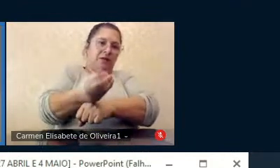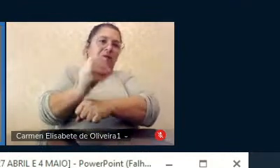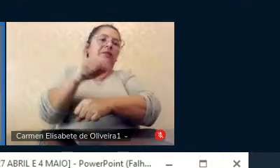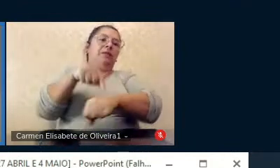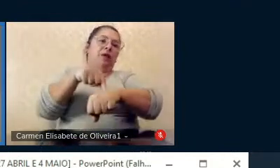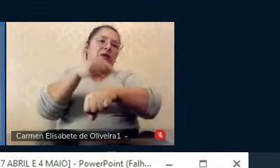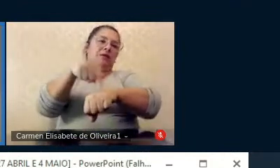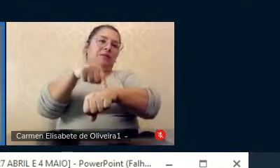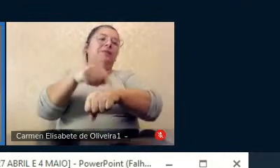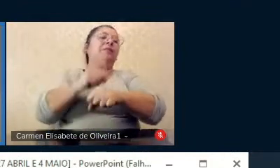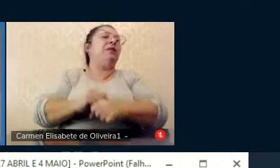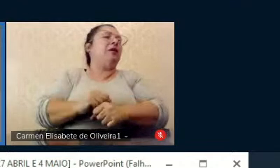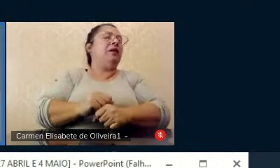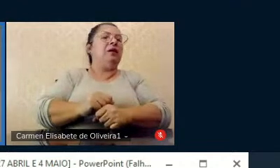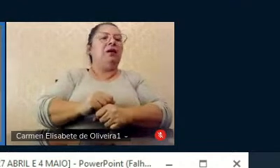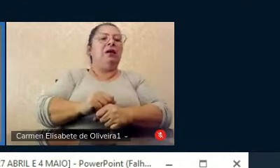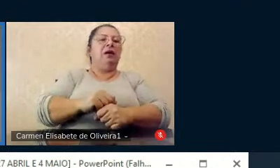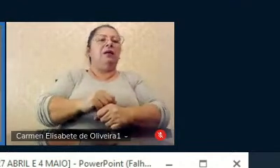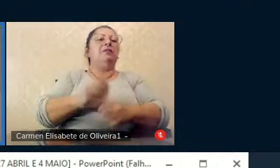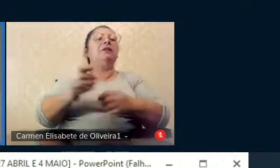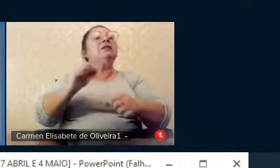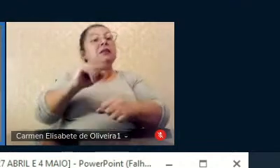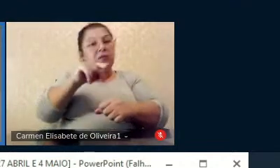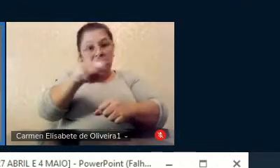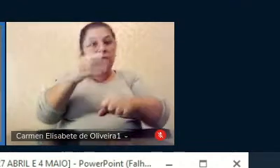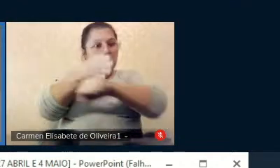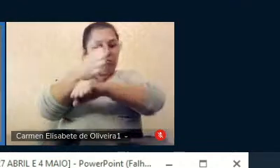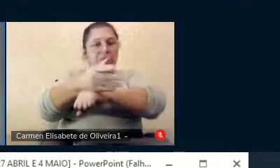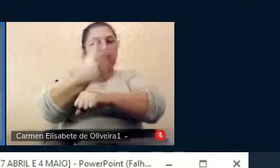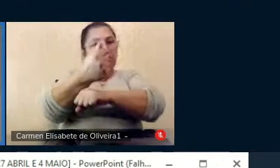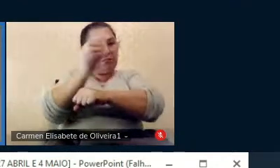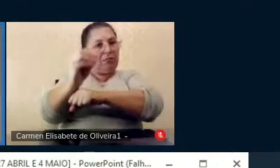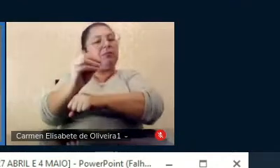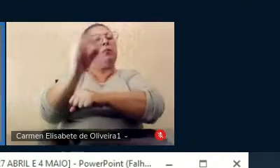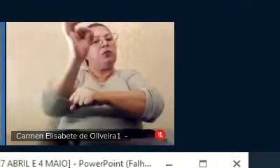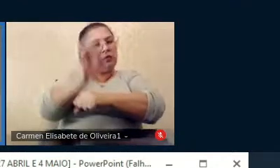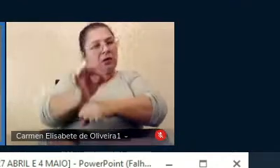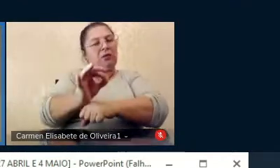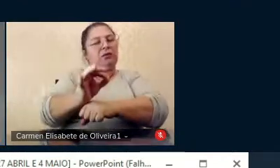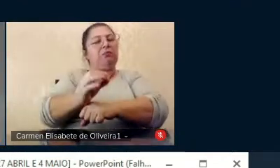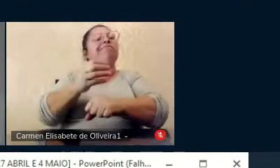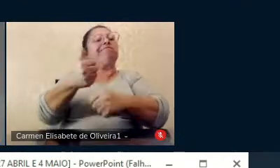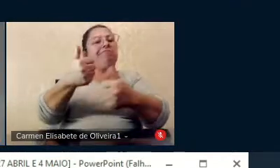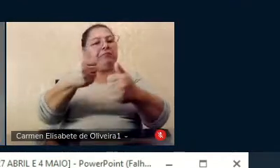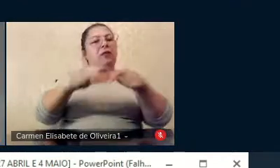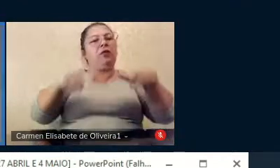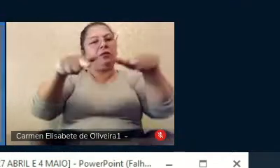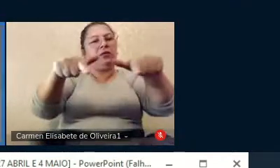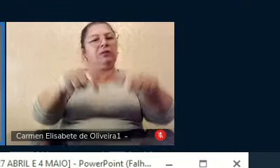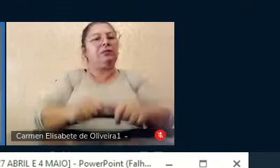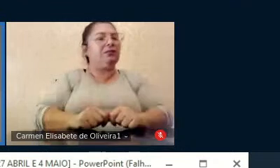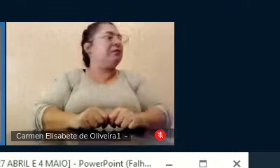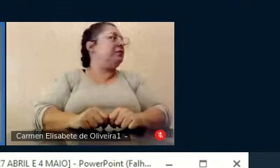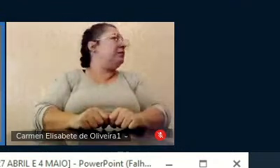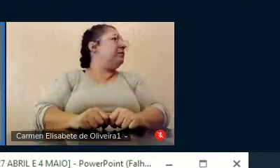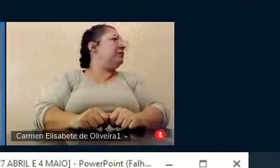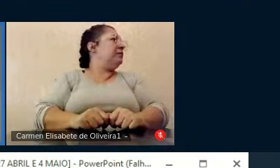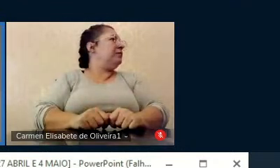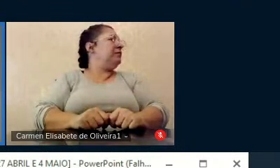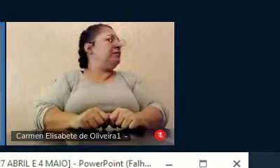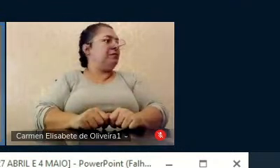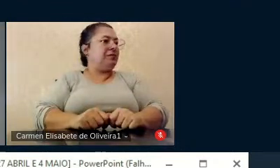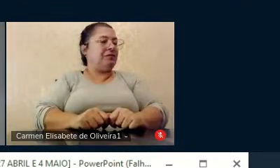de acordo com a porcentagem de participação de vocês, certo? Deixa eu dar uma espiadinha